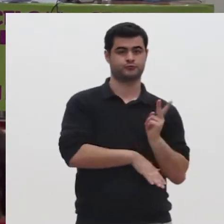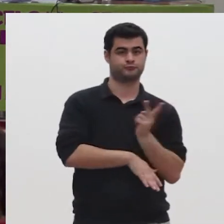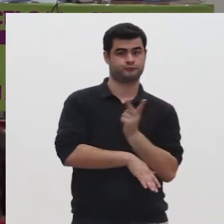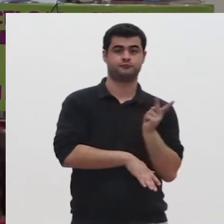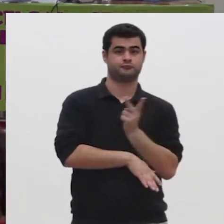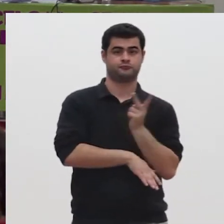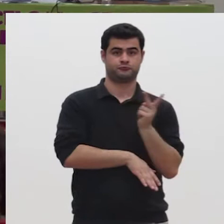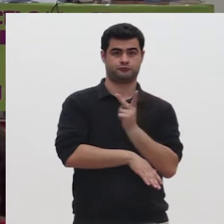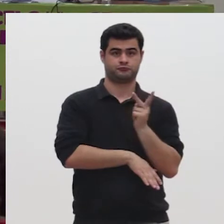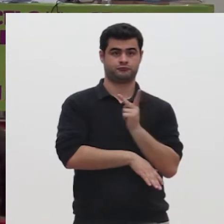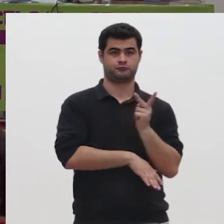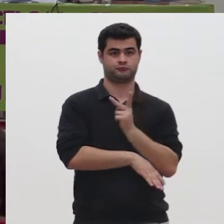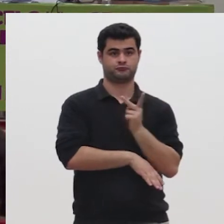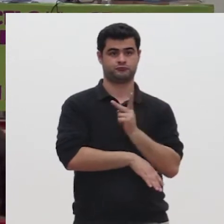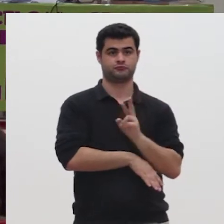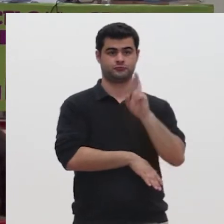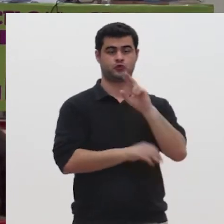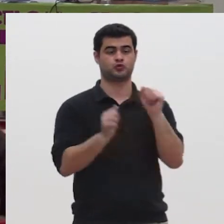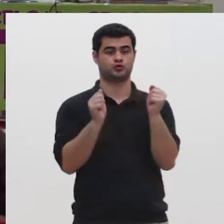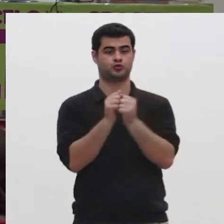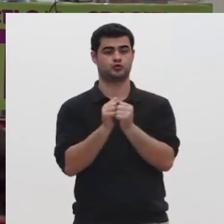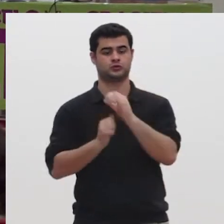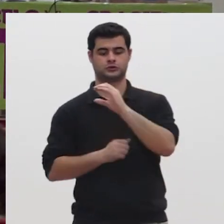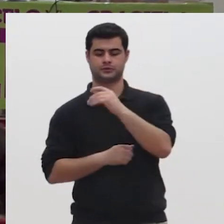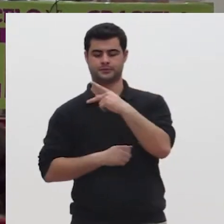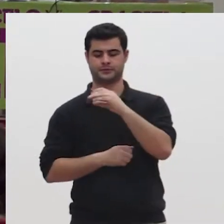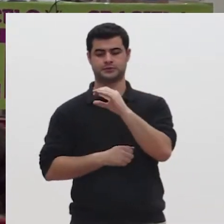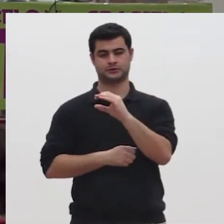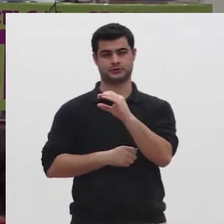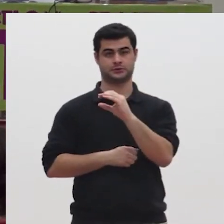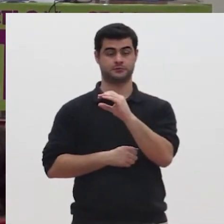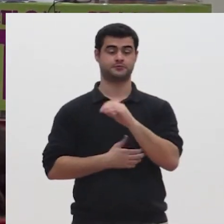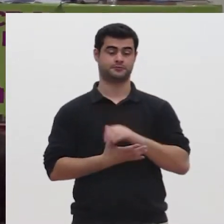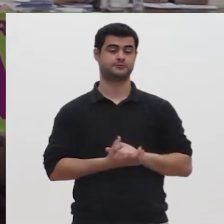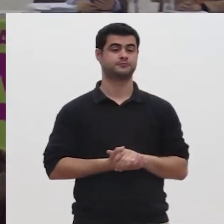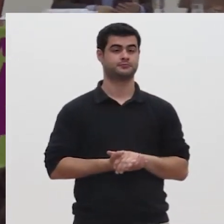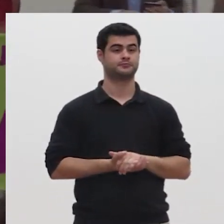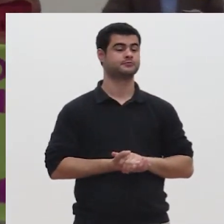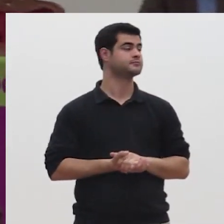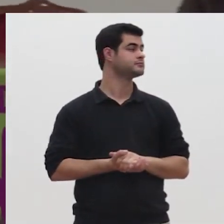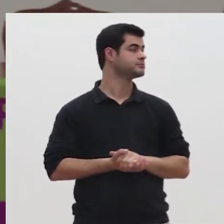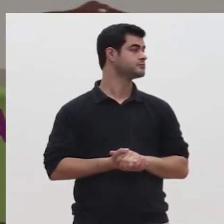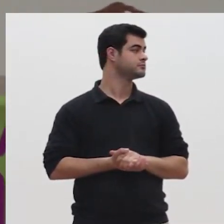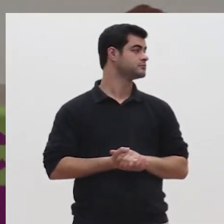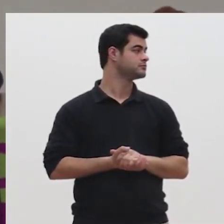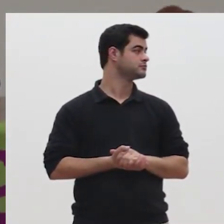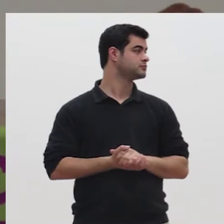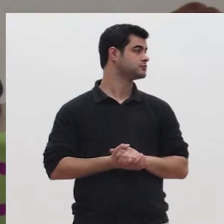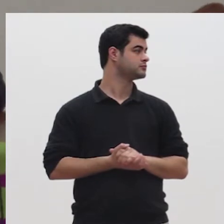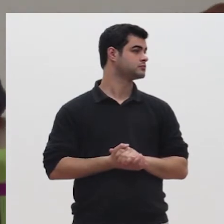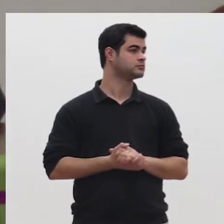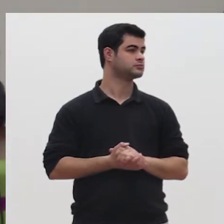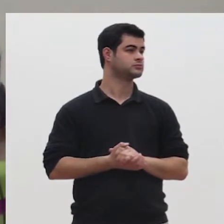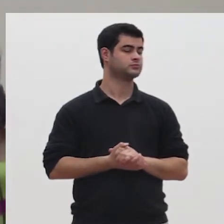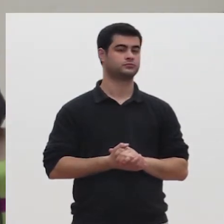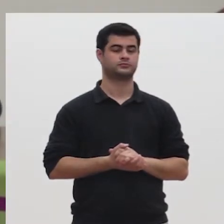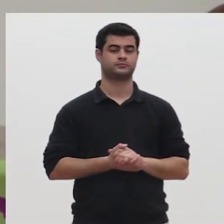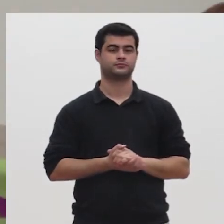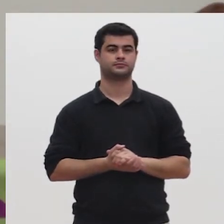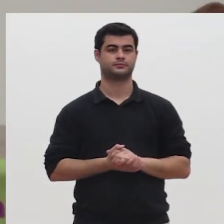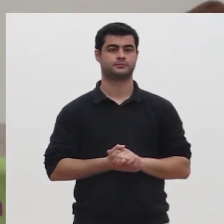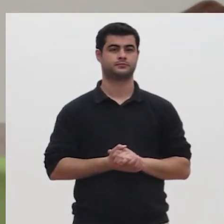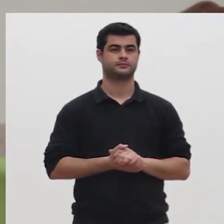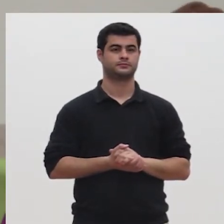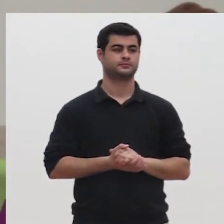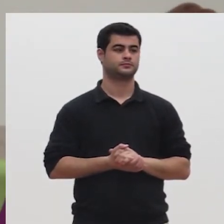chapas, em conjunto com o CPC, Comissão Paritária, tá, de Consulta.